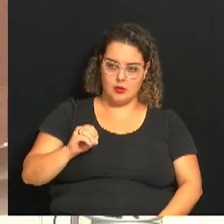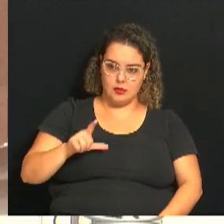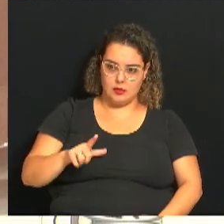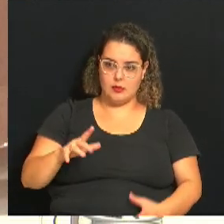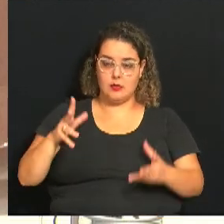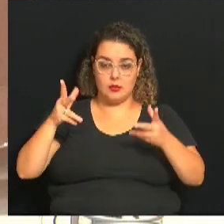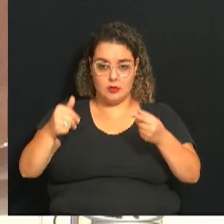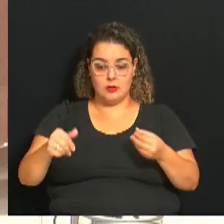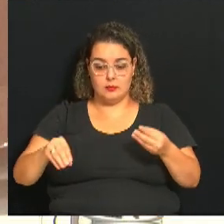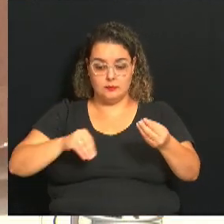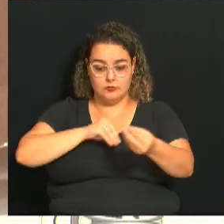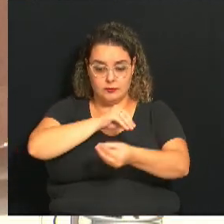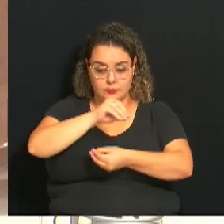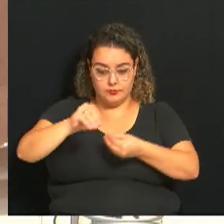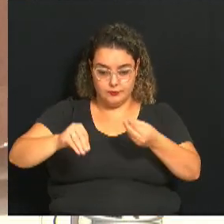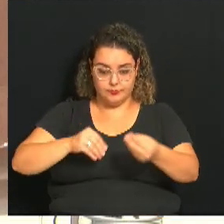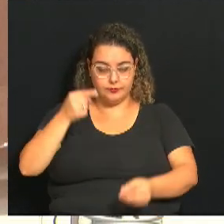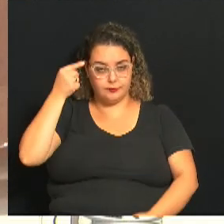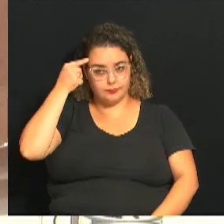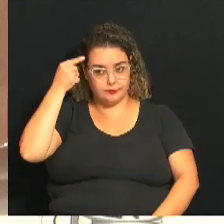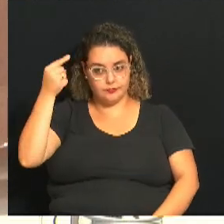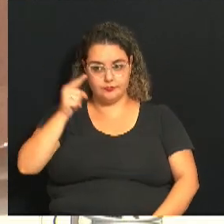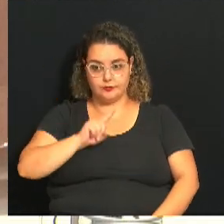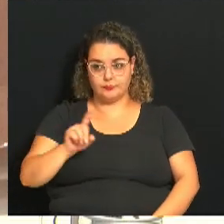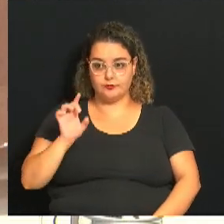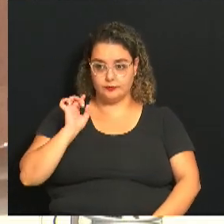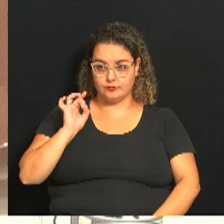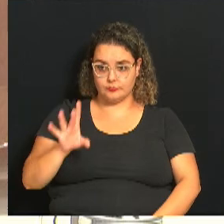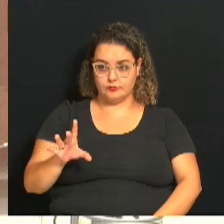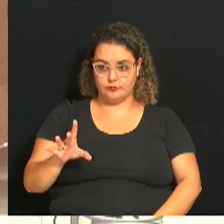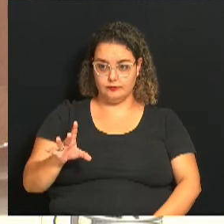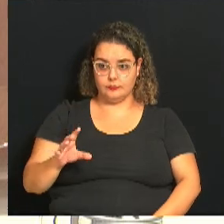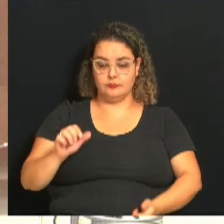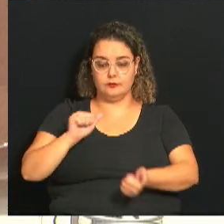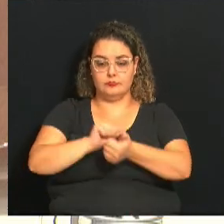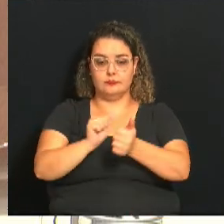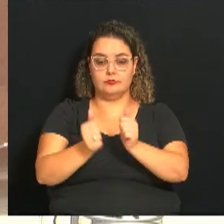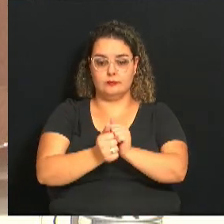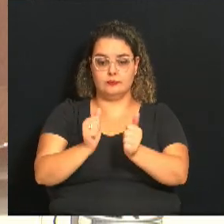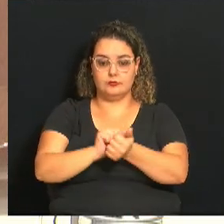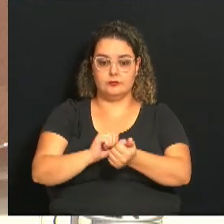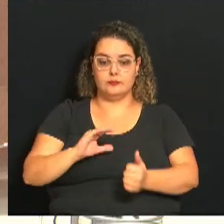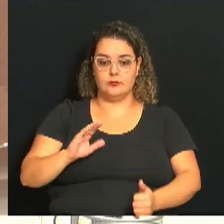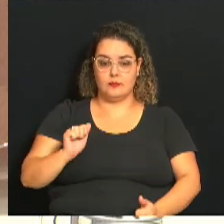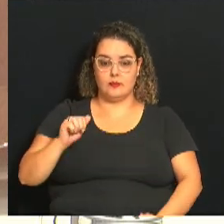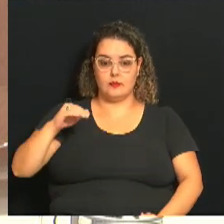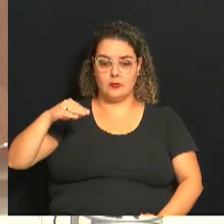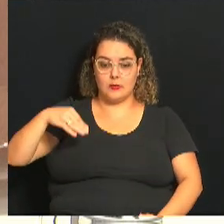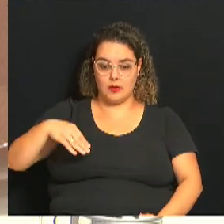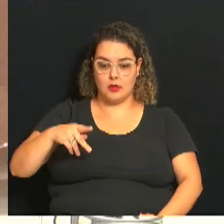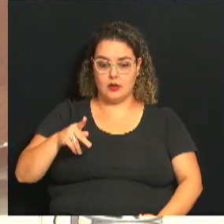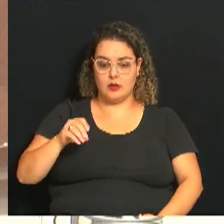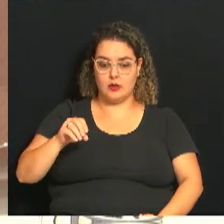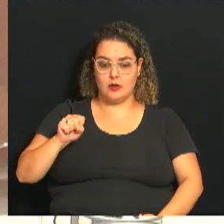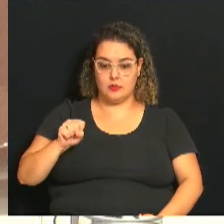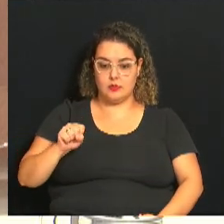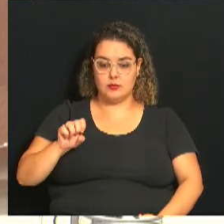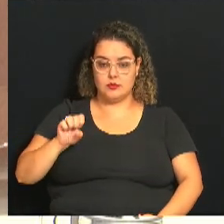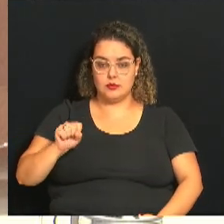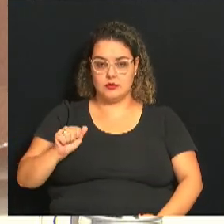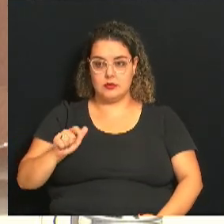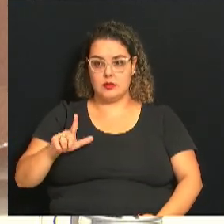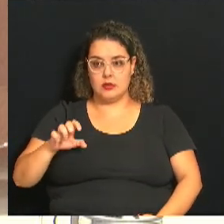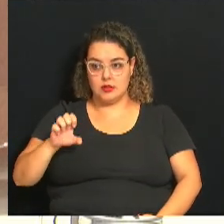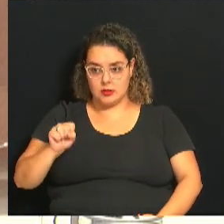que pensem em algo, né, não só na revitalização da Campos Sales, mas pensem em algo também na